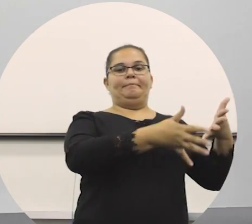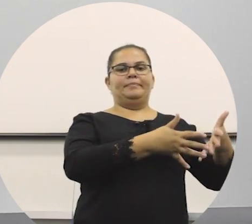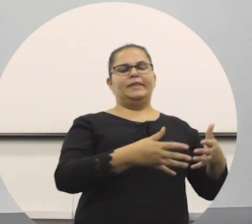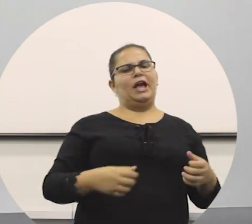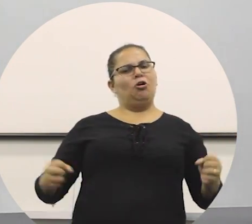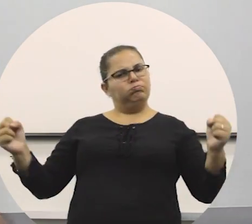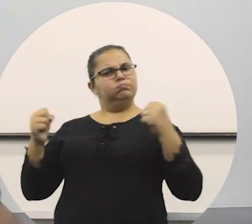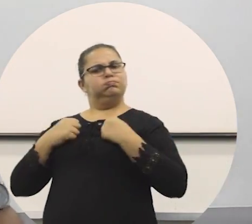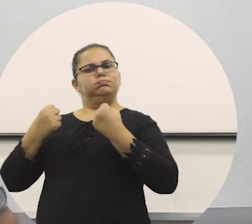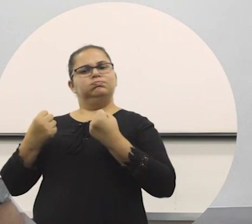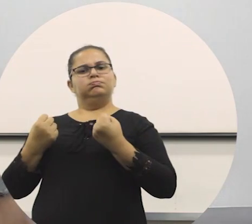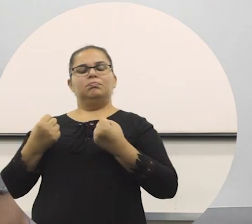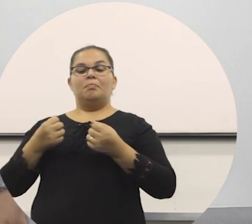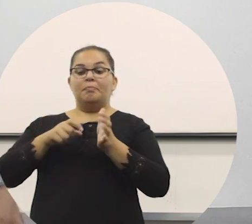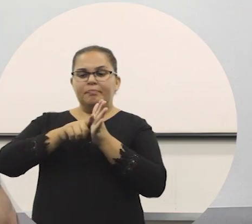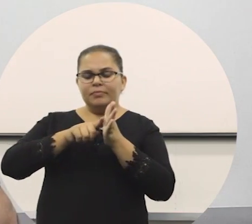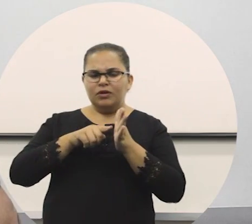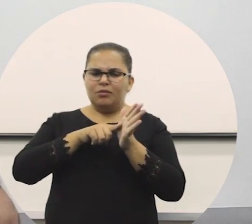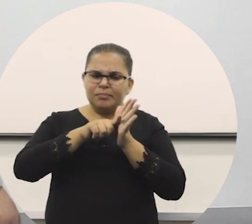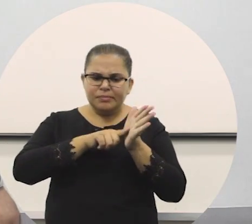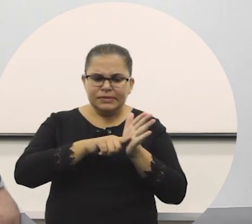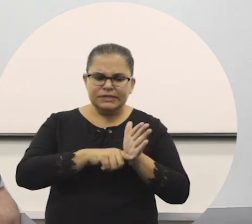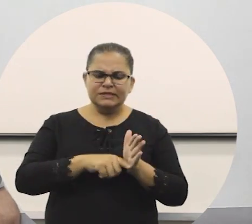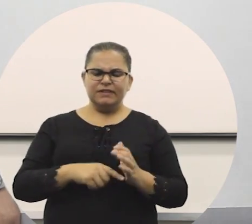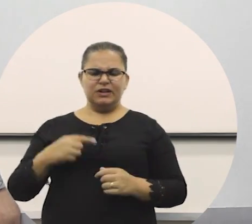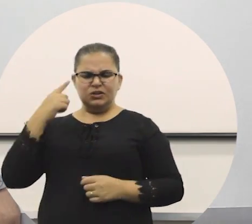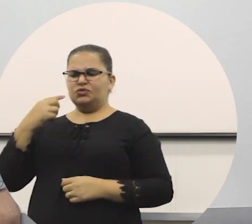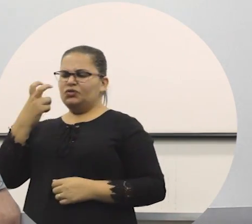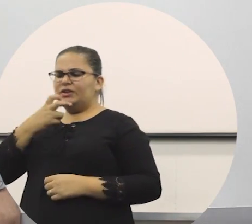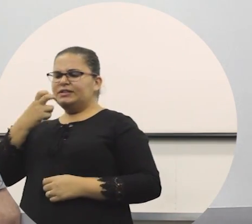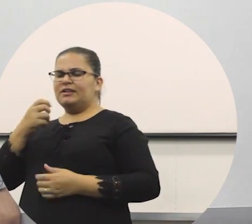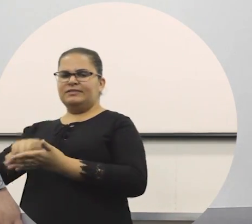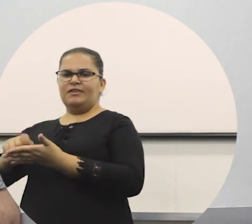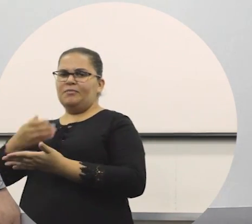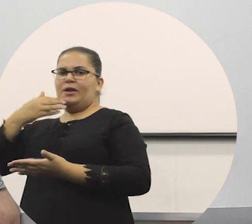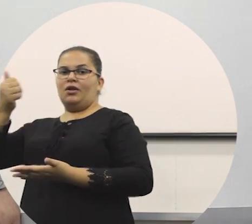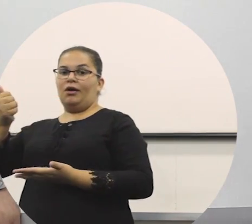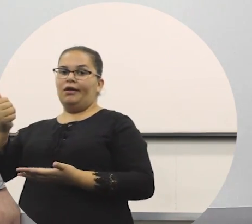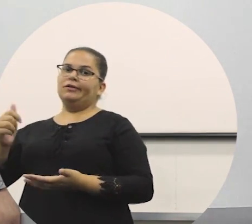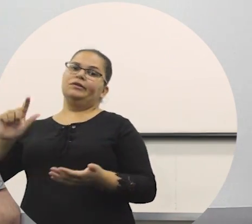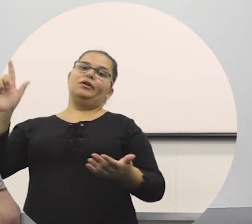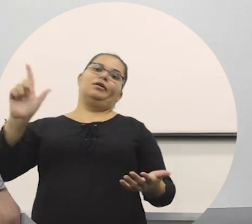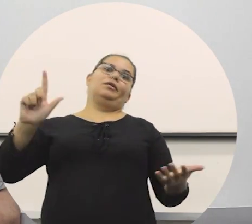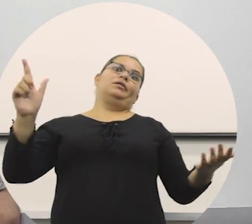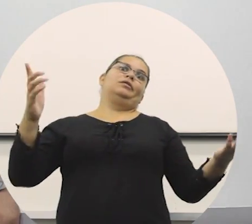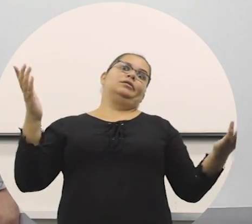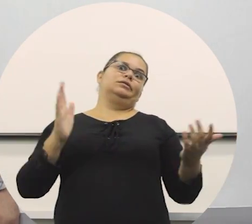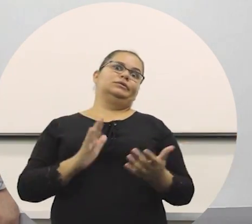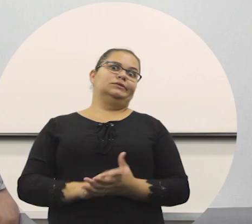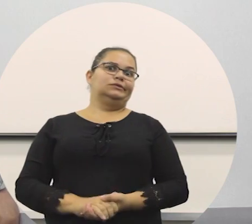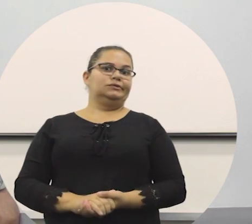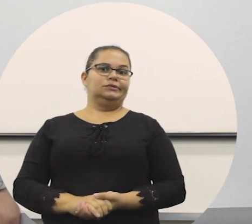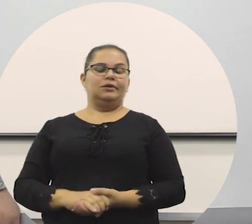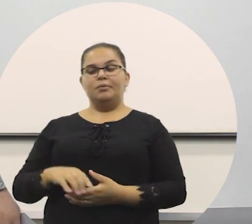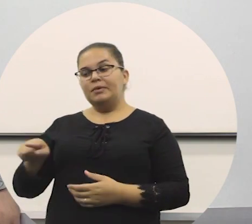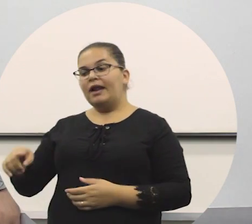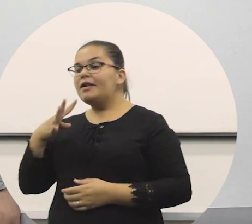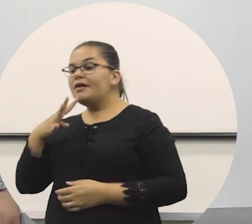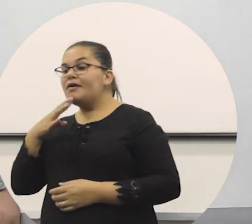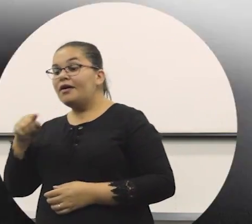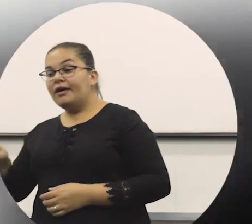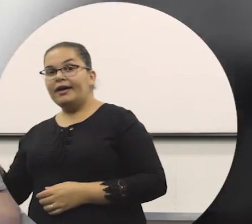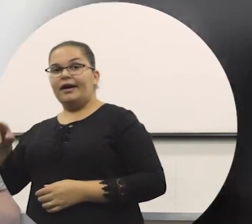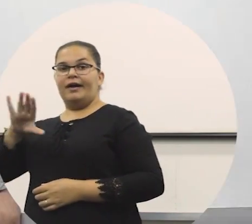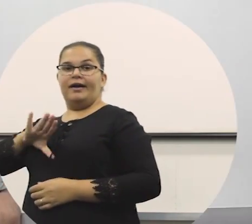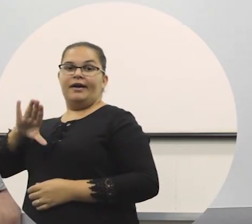Eu ia para as pesquisas, pessoas importantes falavam assim, olha, que as pesquisas estão mostrando. Mas é claro, pessoal, quem escreve melhor a língua? Alguém que conhece a língua ou alguém que não conhece,